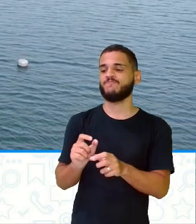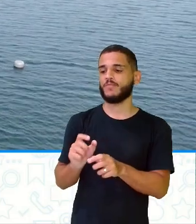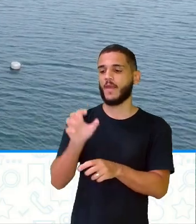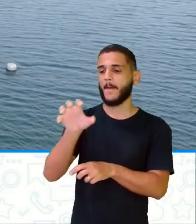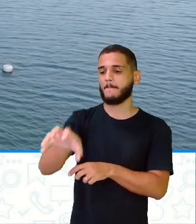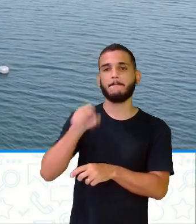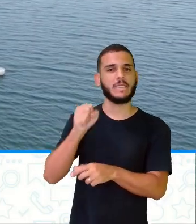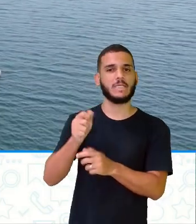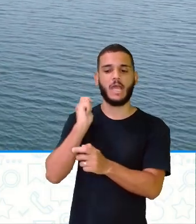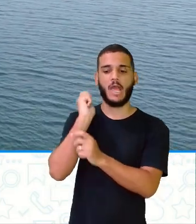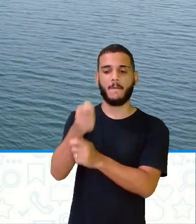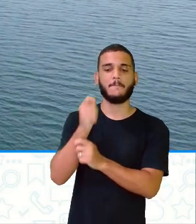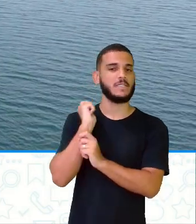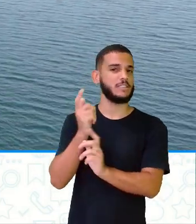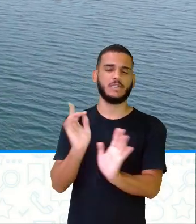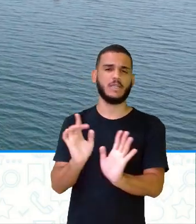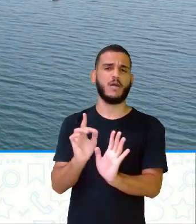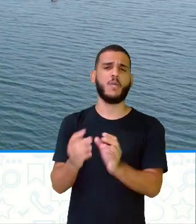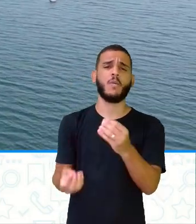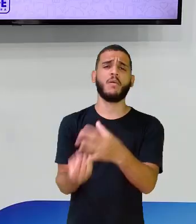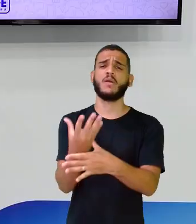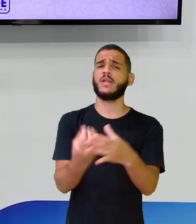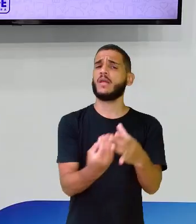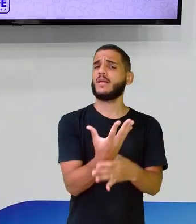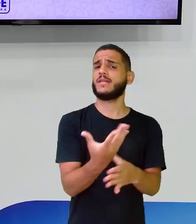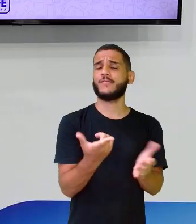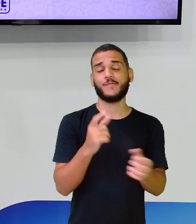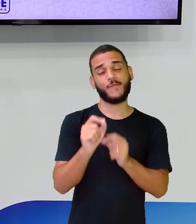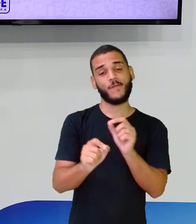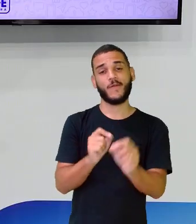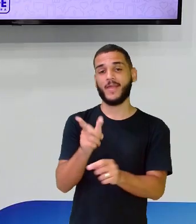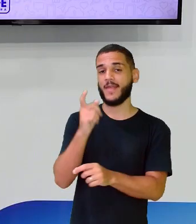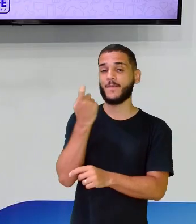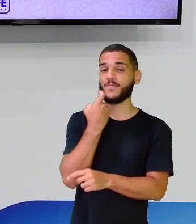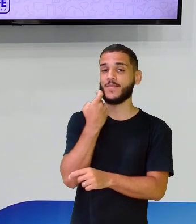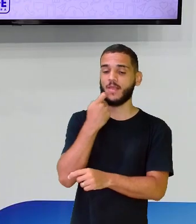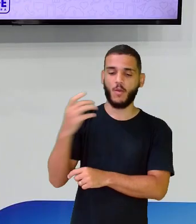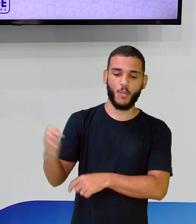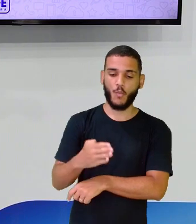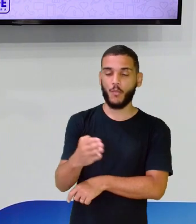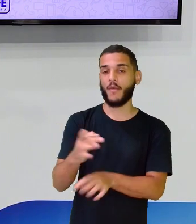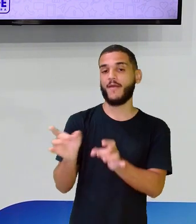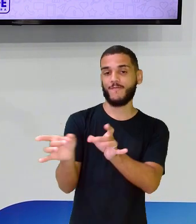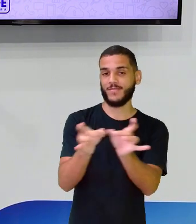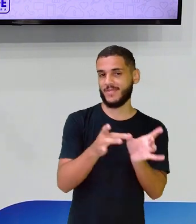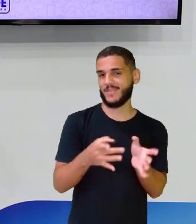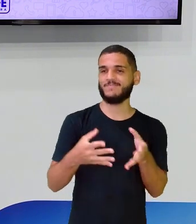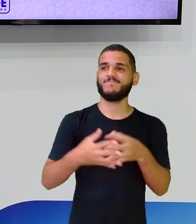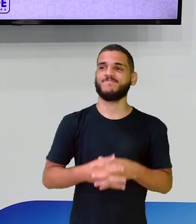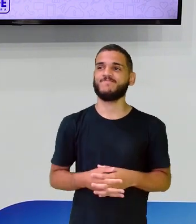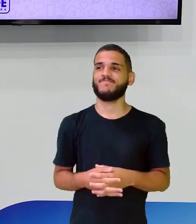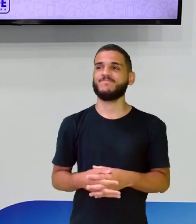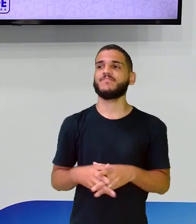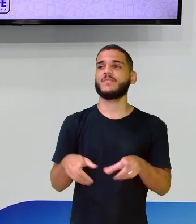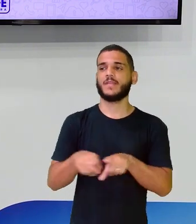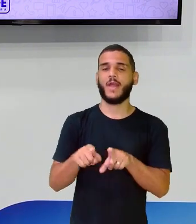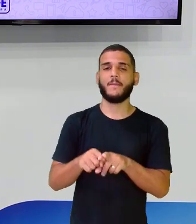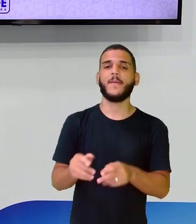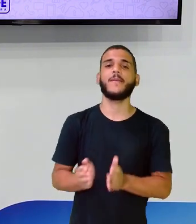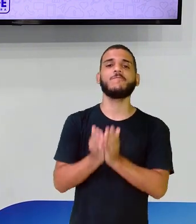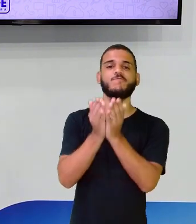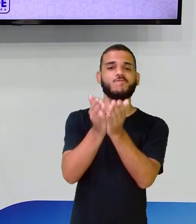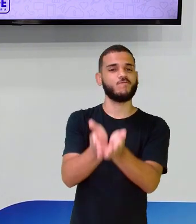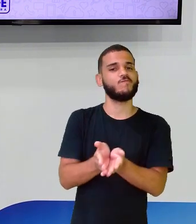estão produzindo os peixes, criando esses peixinhos para poder vender, tá? Navegação,